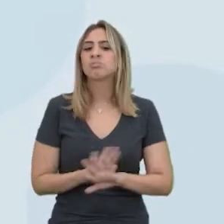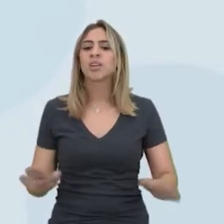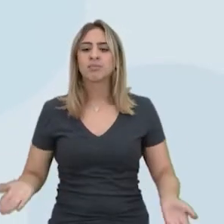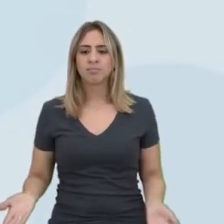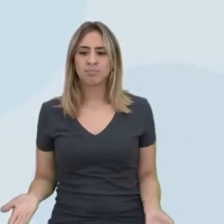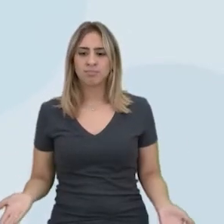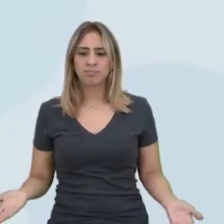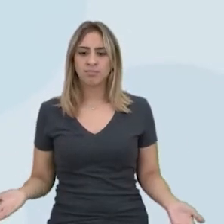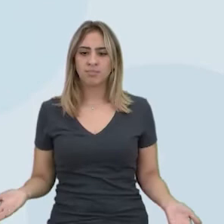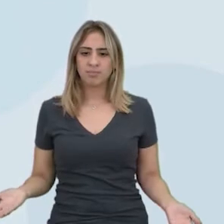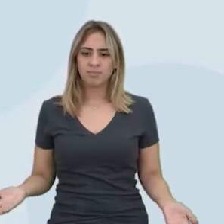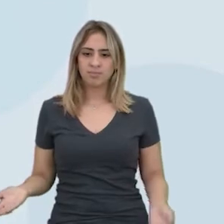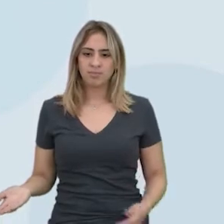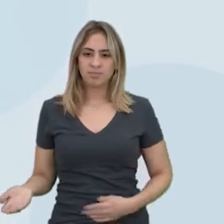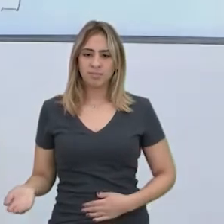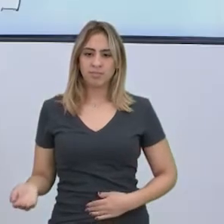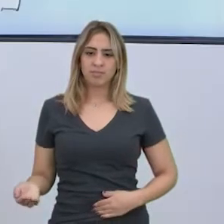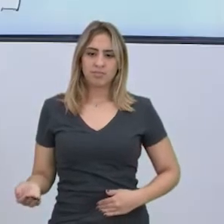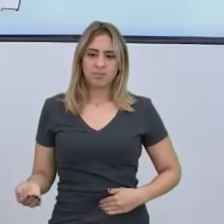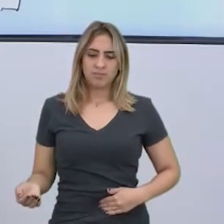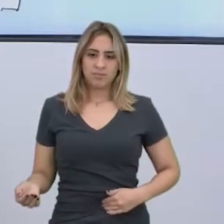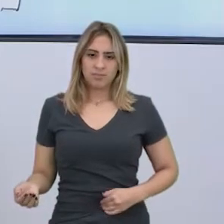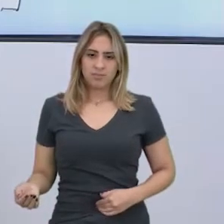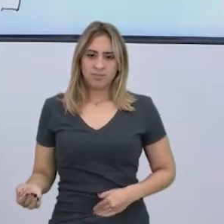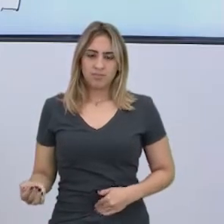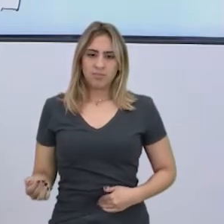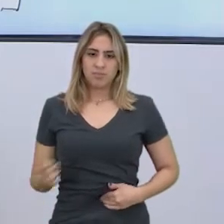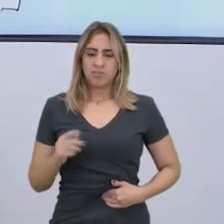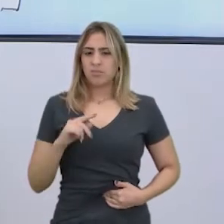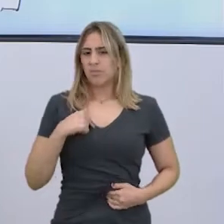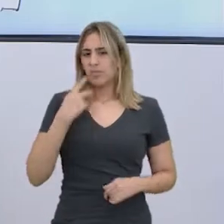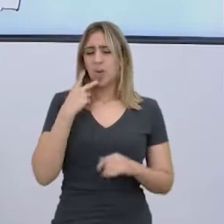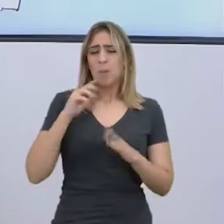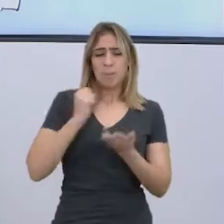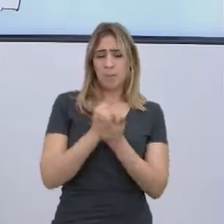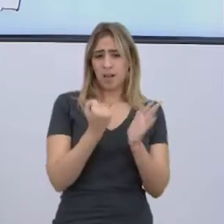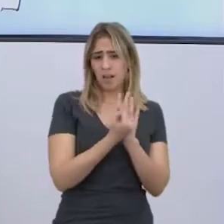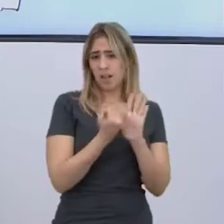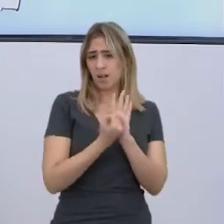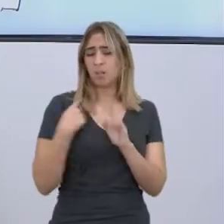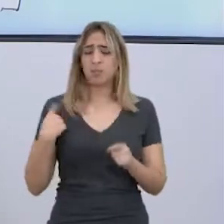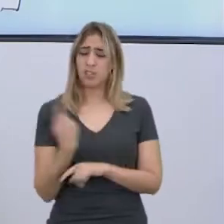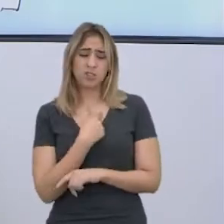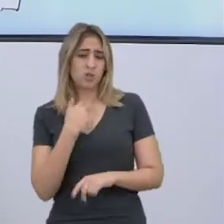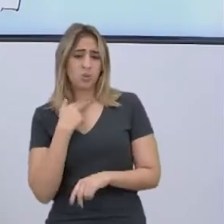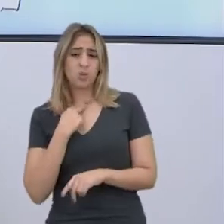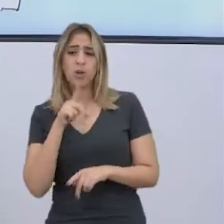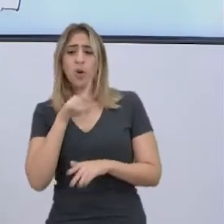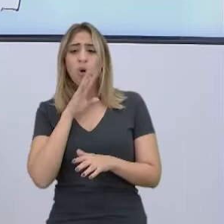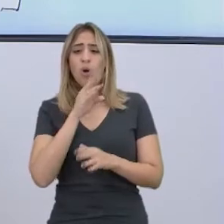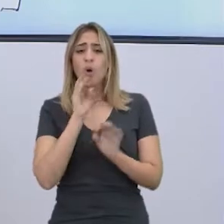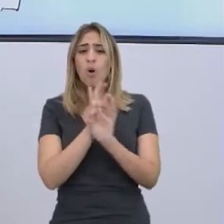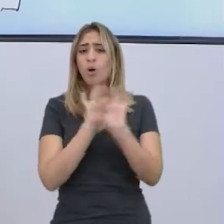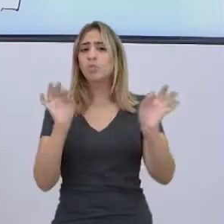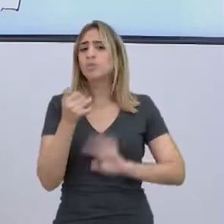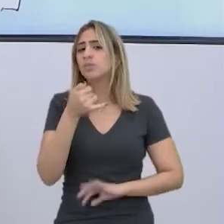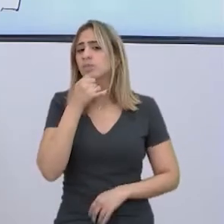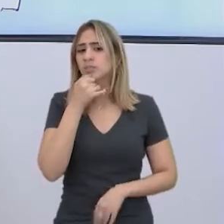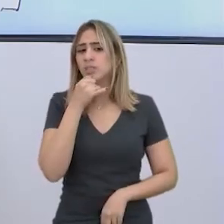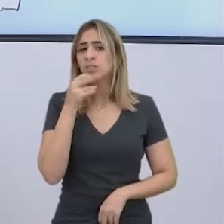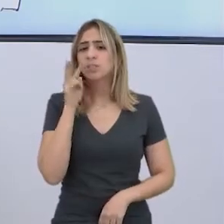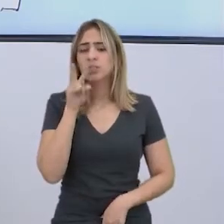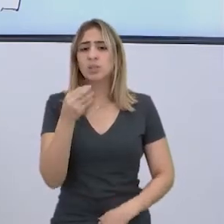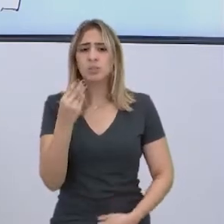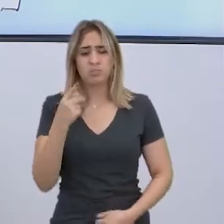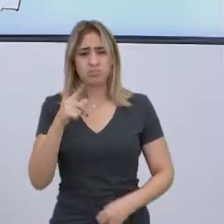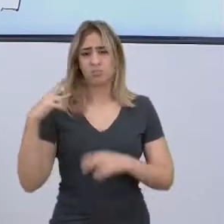isso, né? Então, não falando de marcas, porque a gente não pode, um ótimo exemplo é que eu vejo